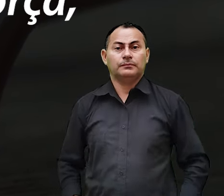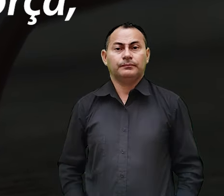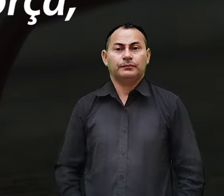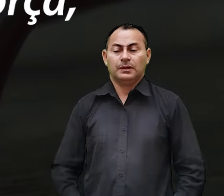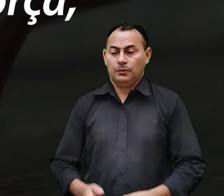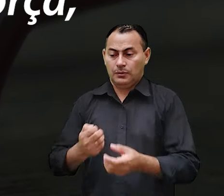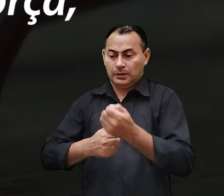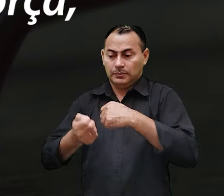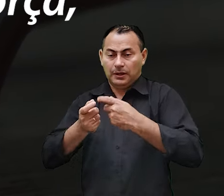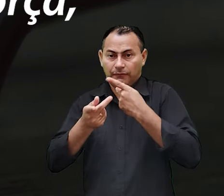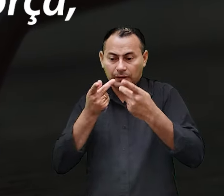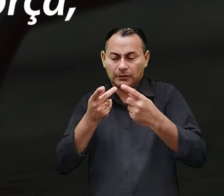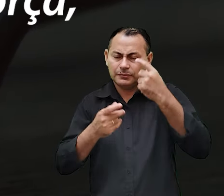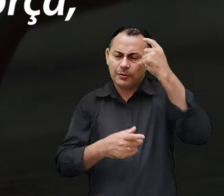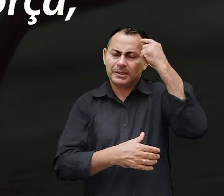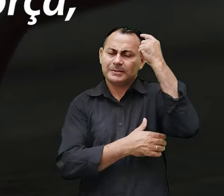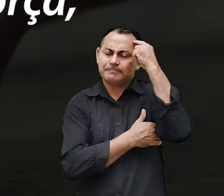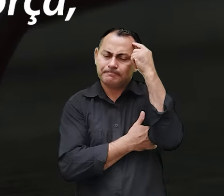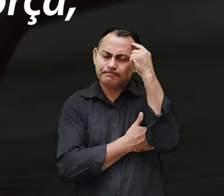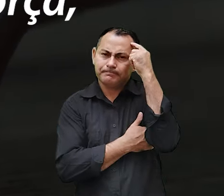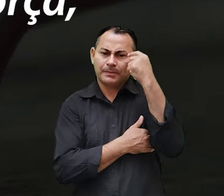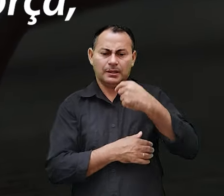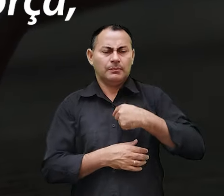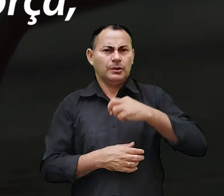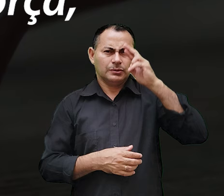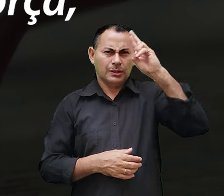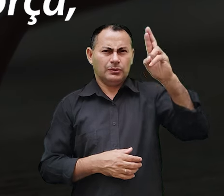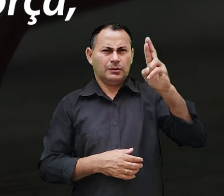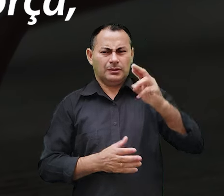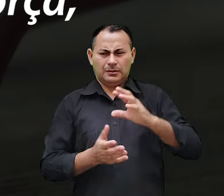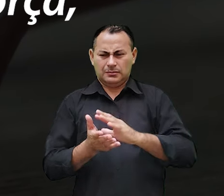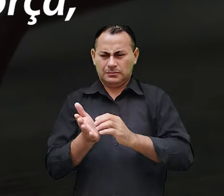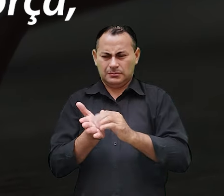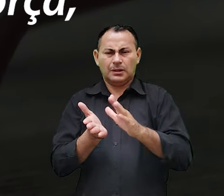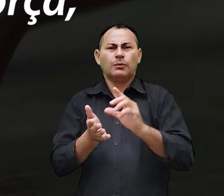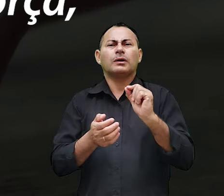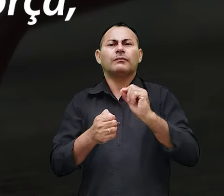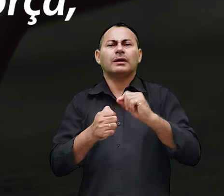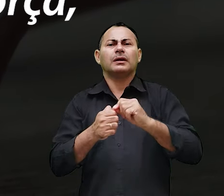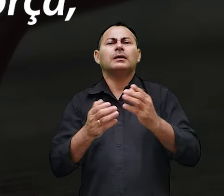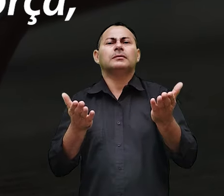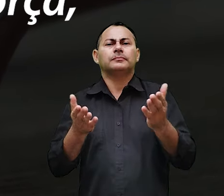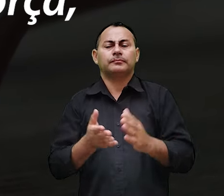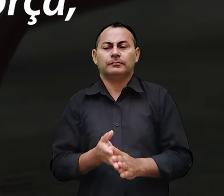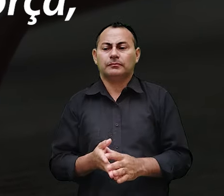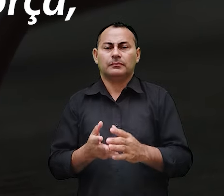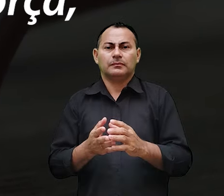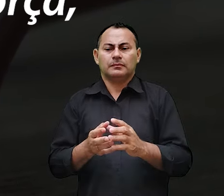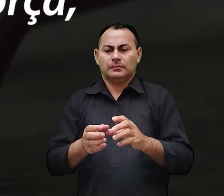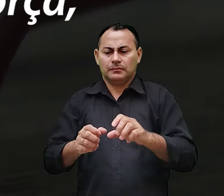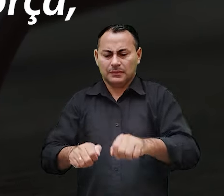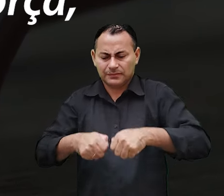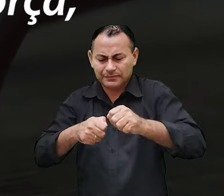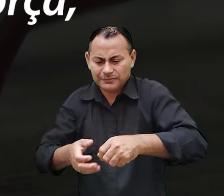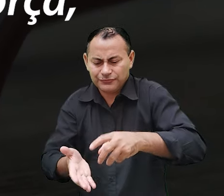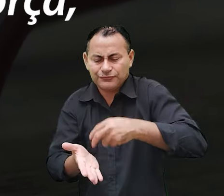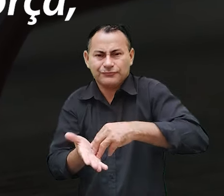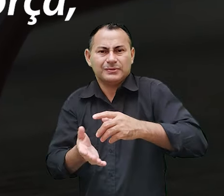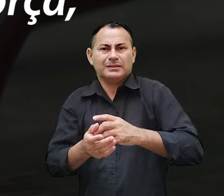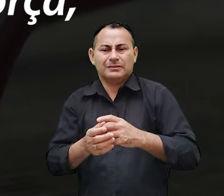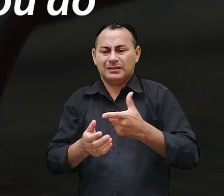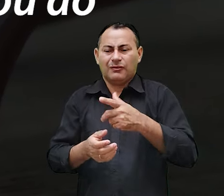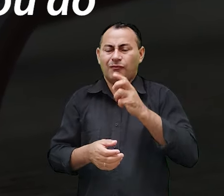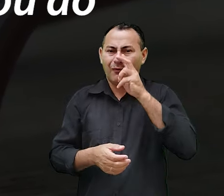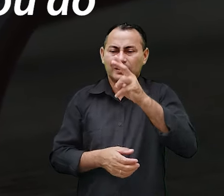administrador. O administrador disse a si mesmo: meu senhor está me despedindo, o que farei? Para cavar não